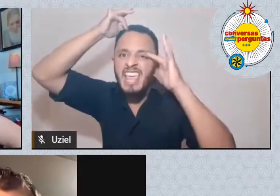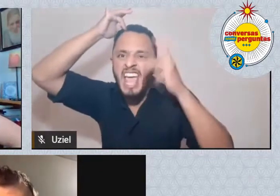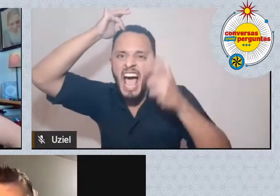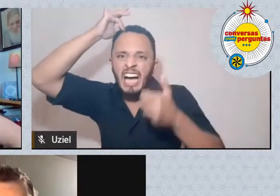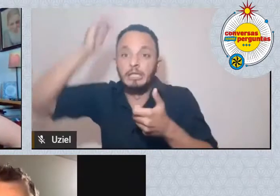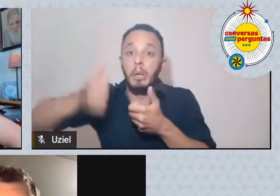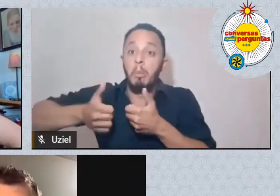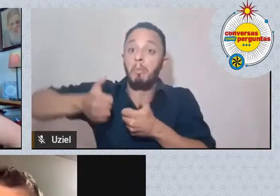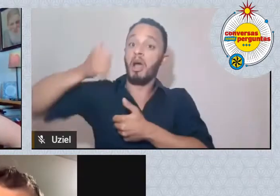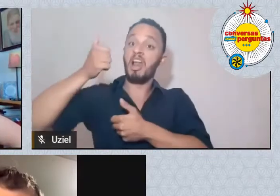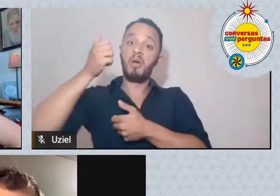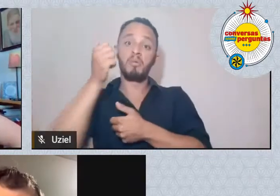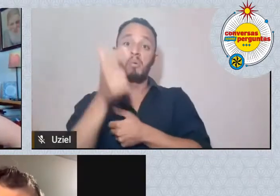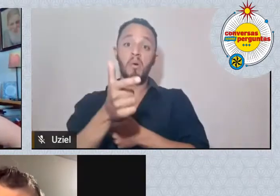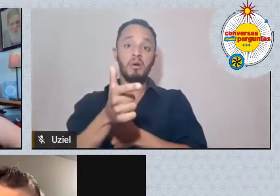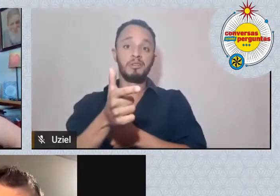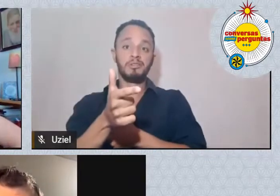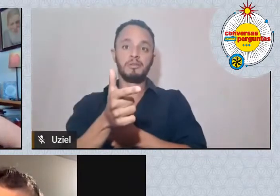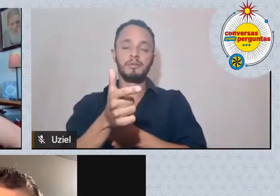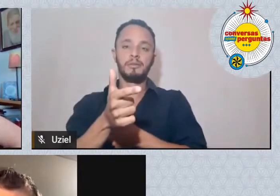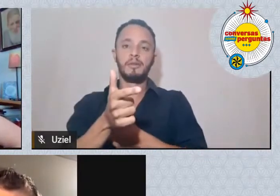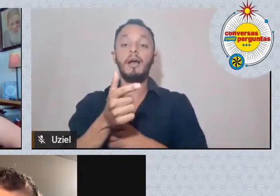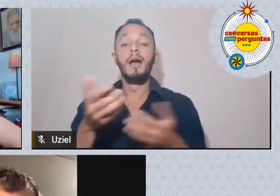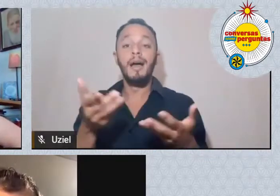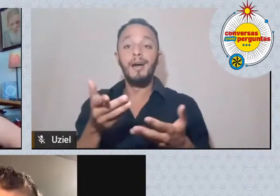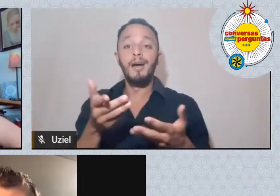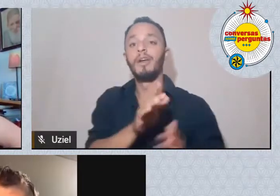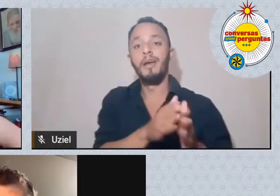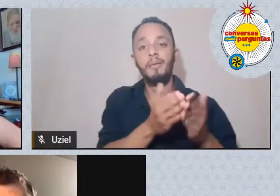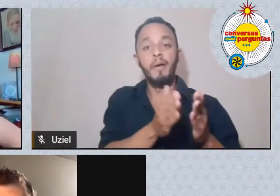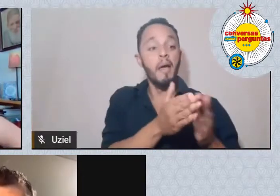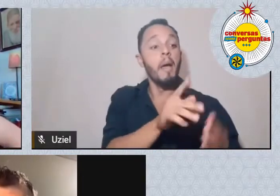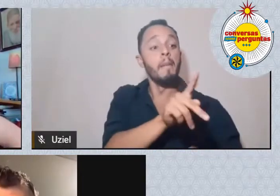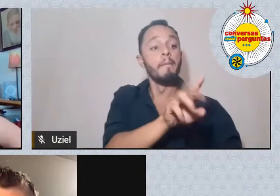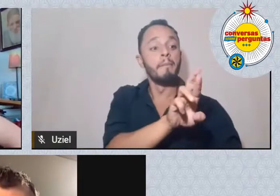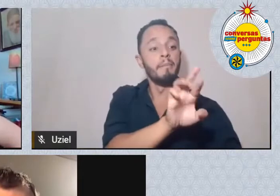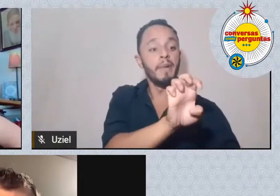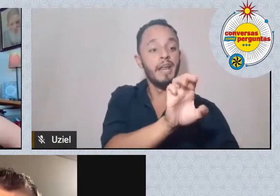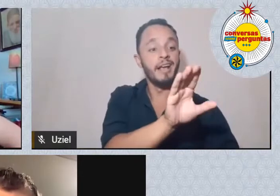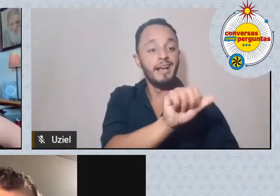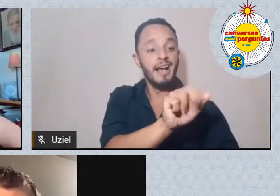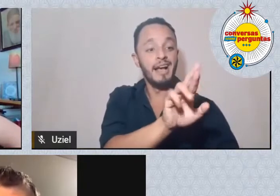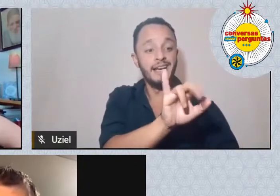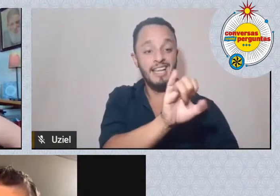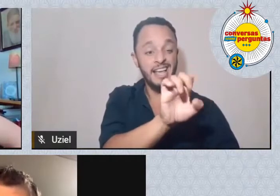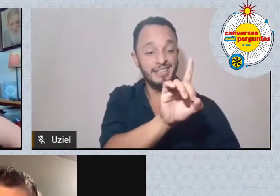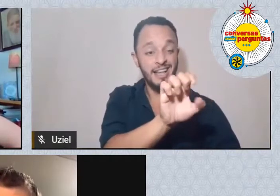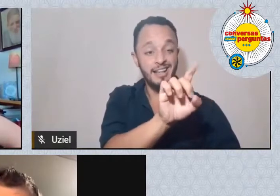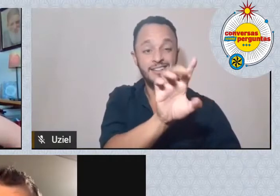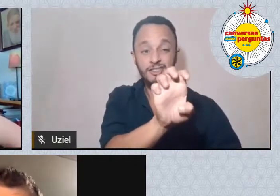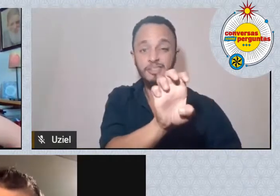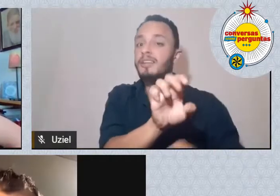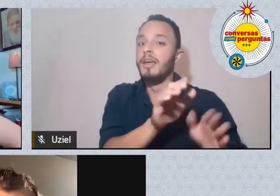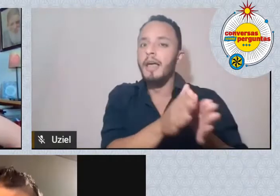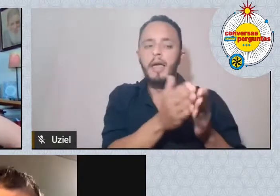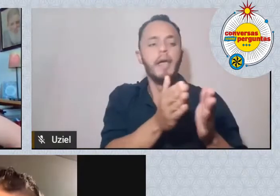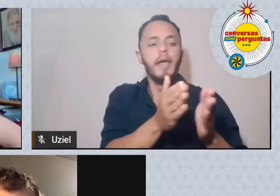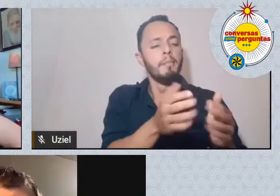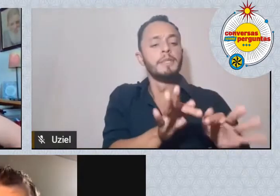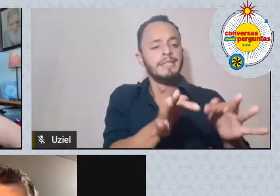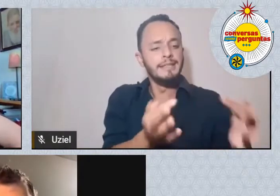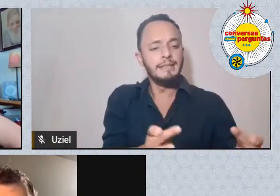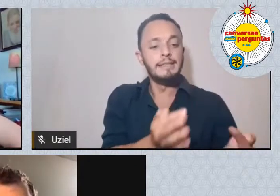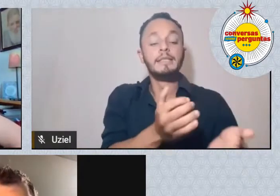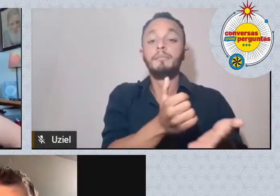A precariedade é o contrário. Né? A precariedade é o poder dos humildes, a precariedade é o poder da gente se